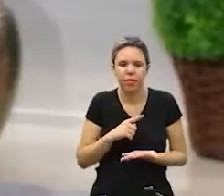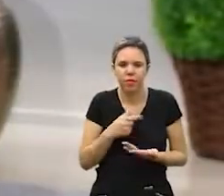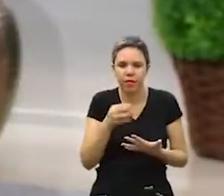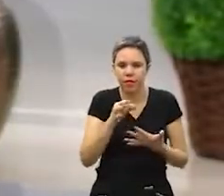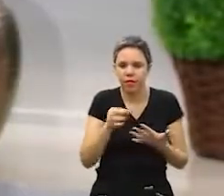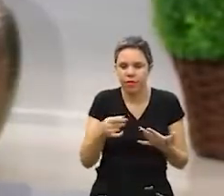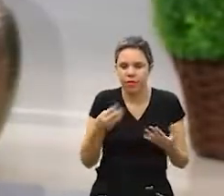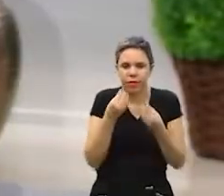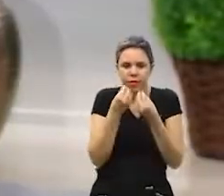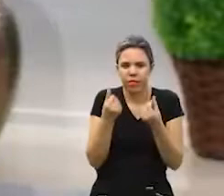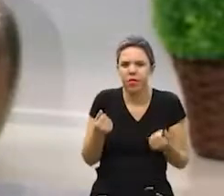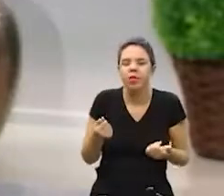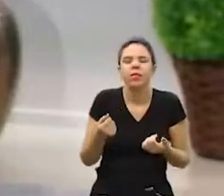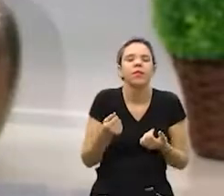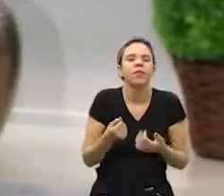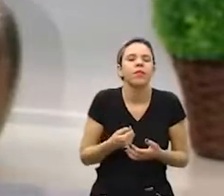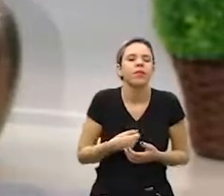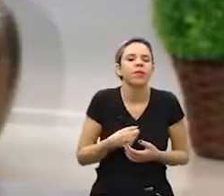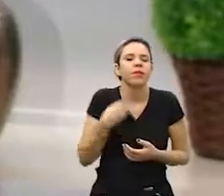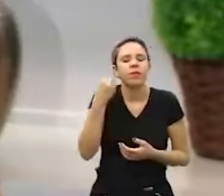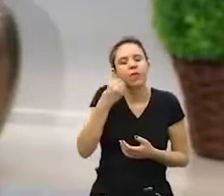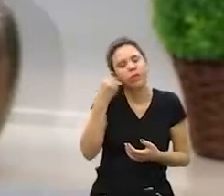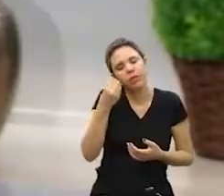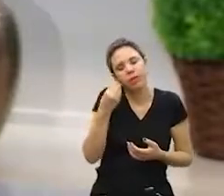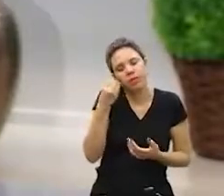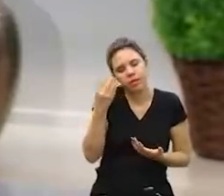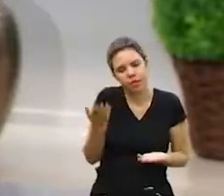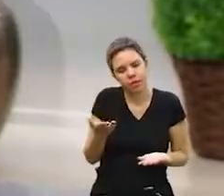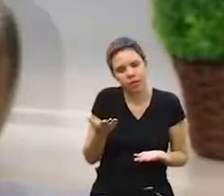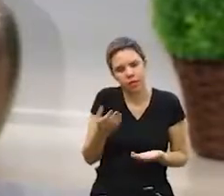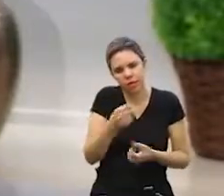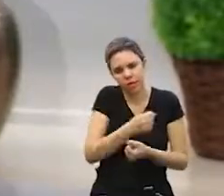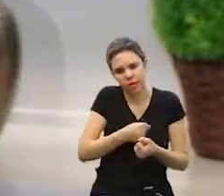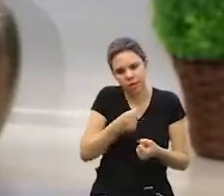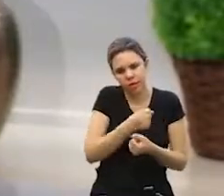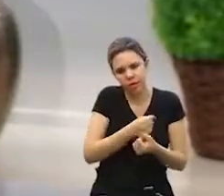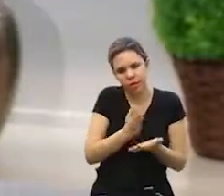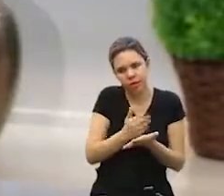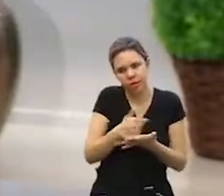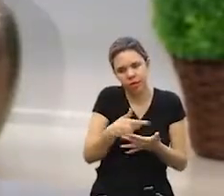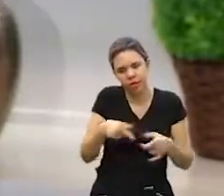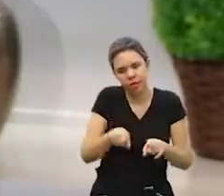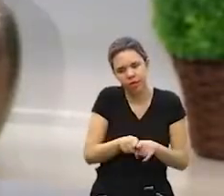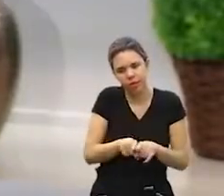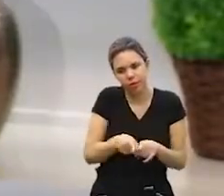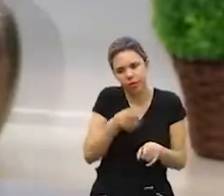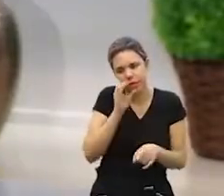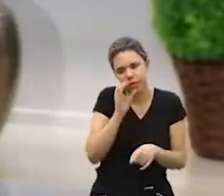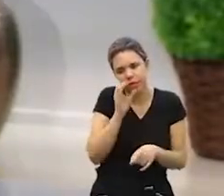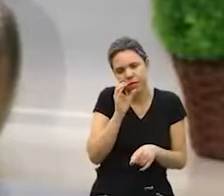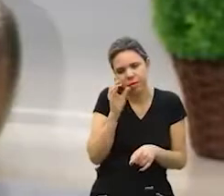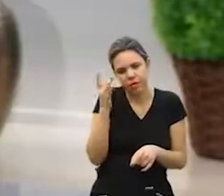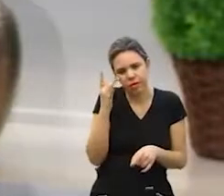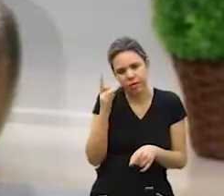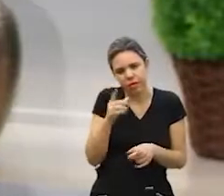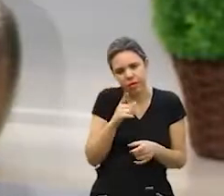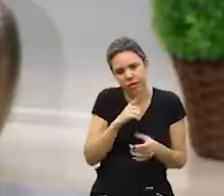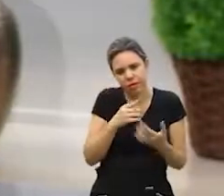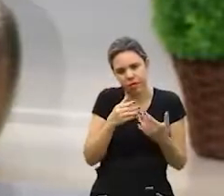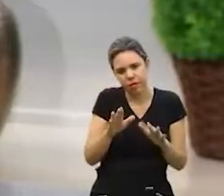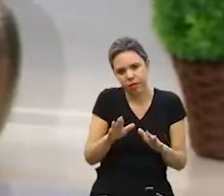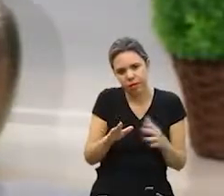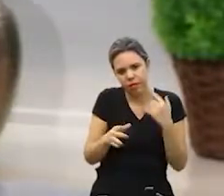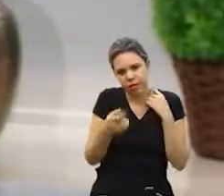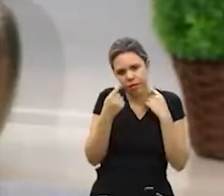uma infinidade de sabores, de texturas, de experiências para provar, tanto em gastronomia, confeitaria e nos coquetéis. Acho que tem que ser